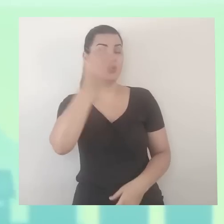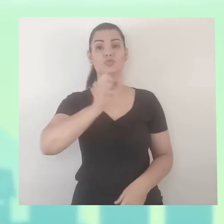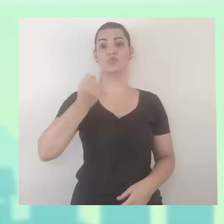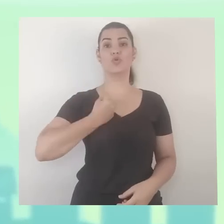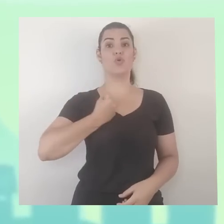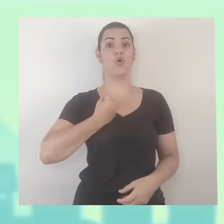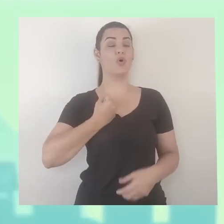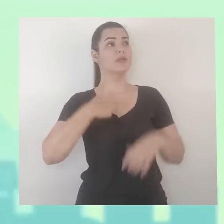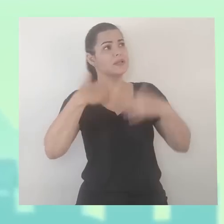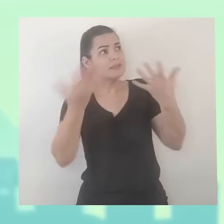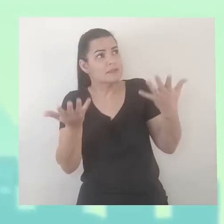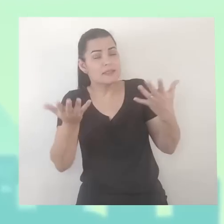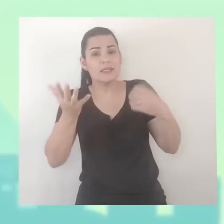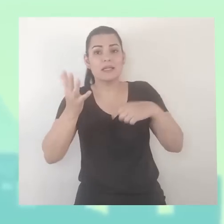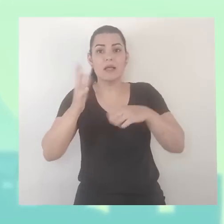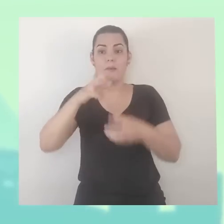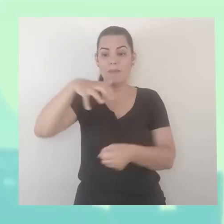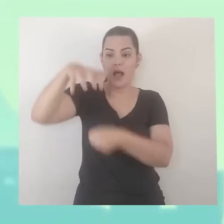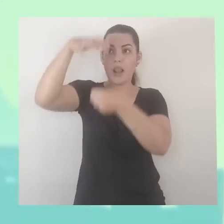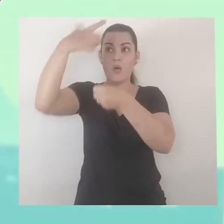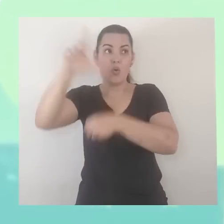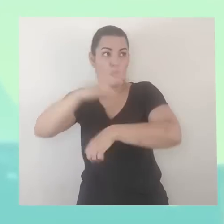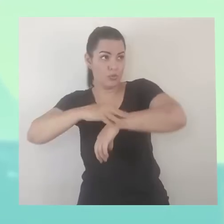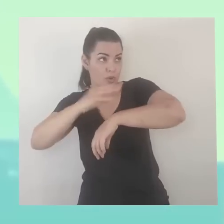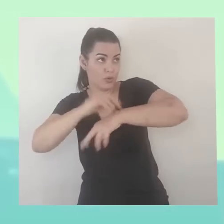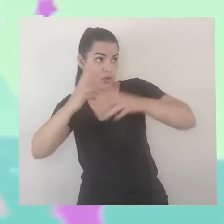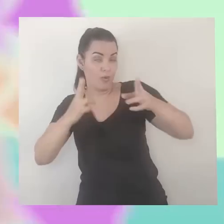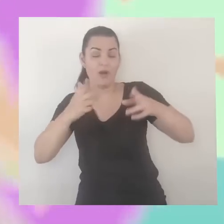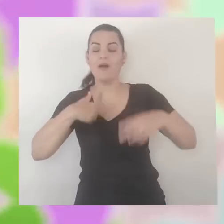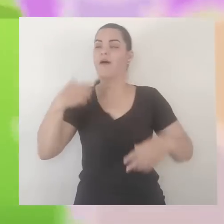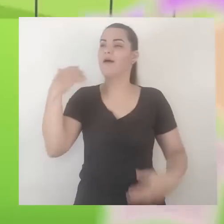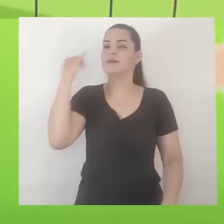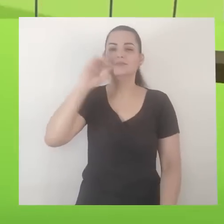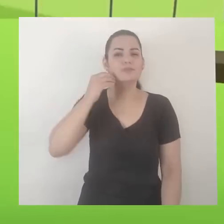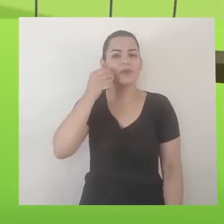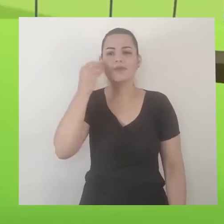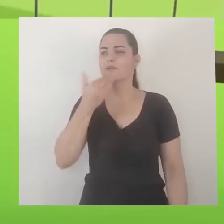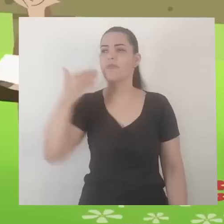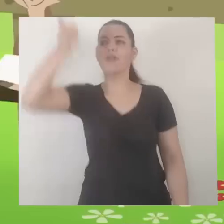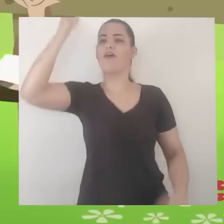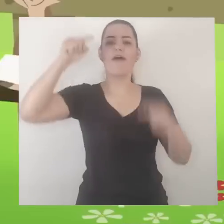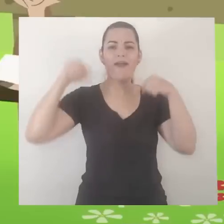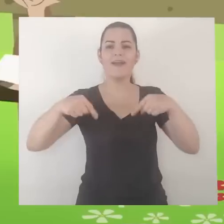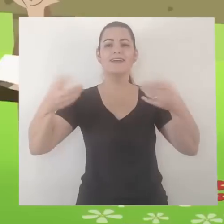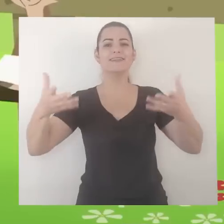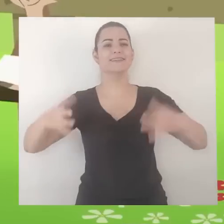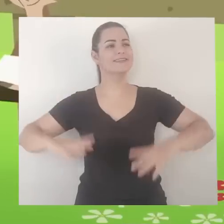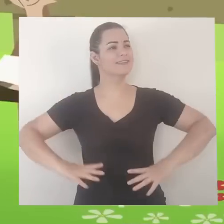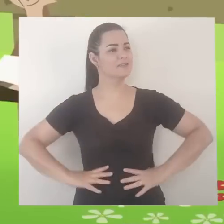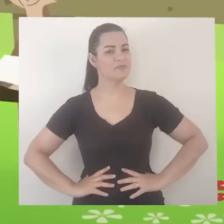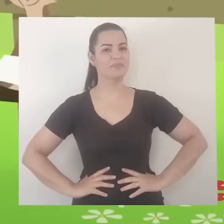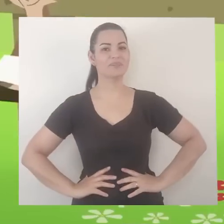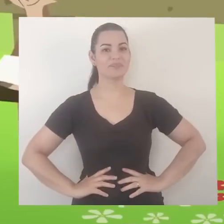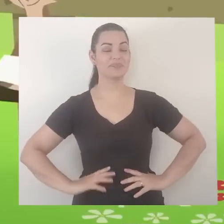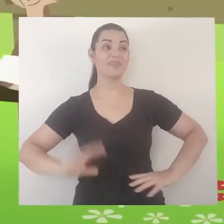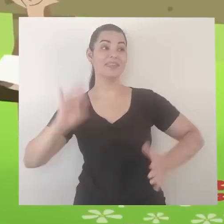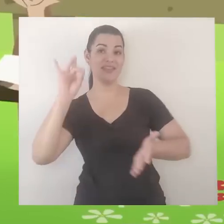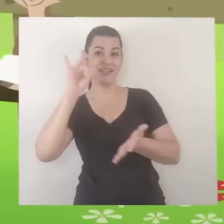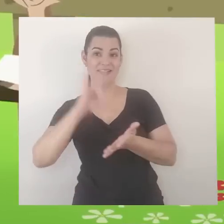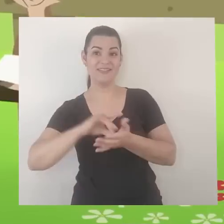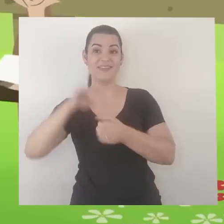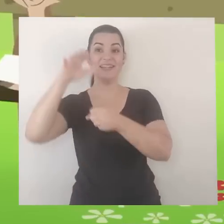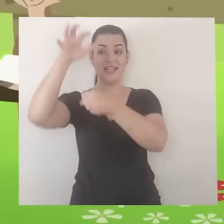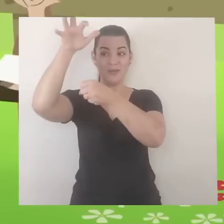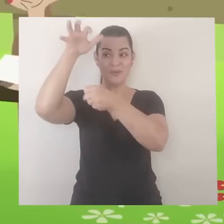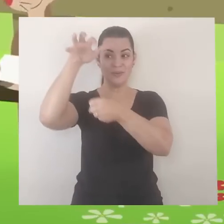aí? Essa é a melhor experiência de todas. A descida do balão Luna foi